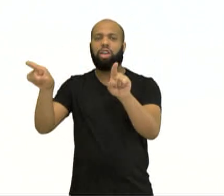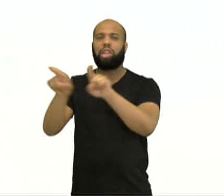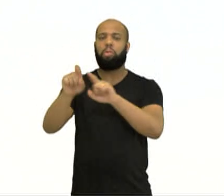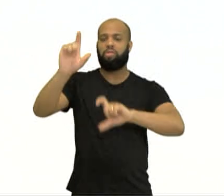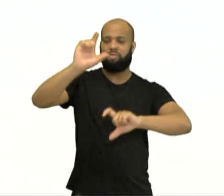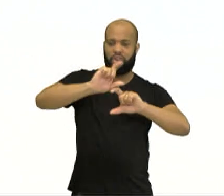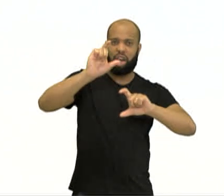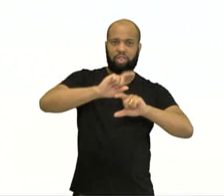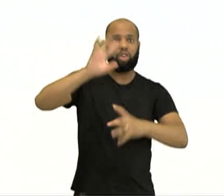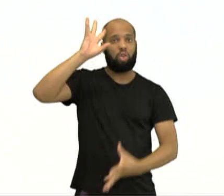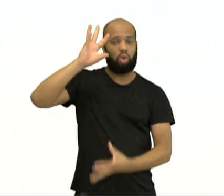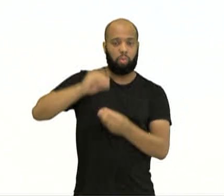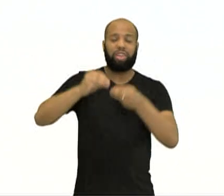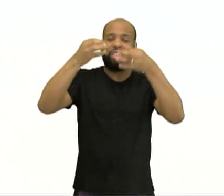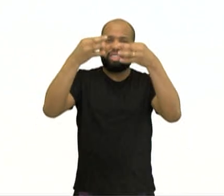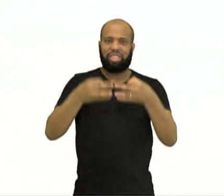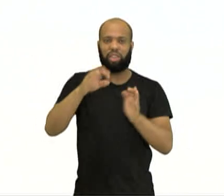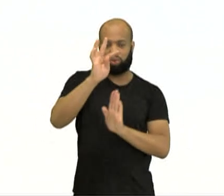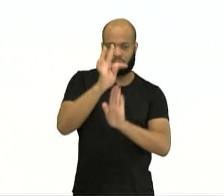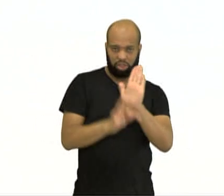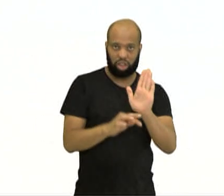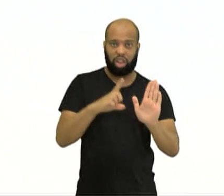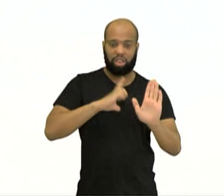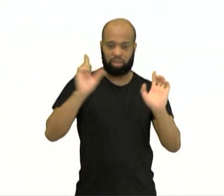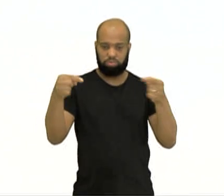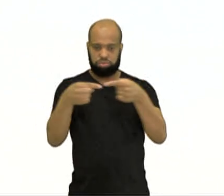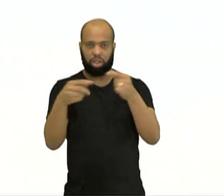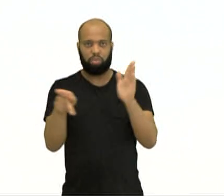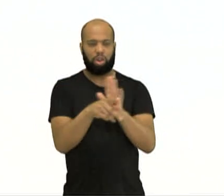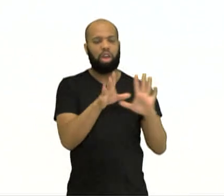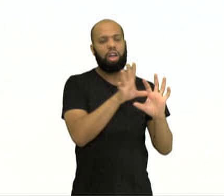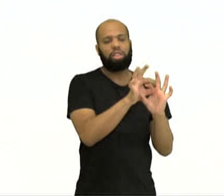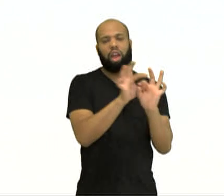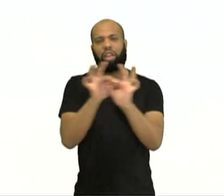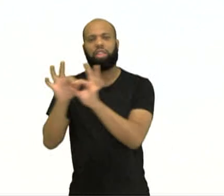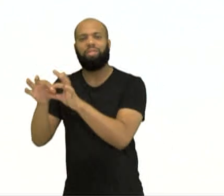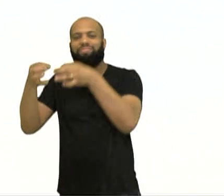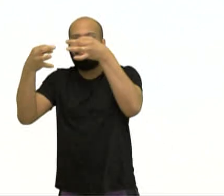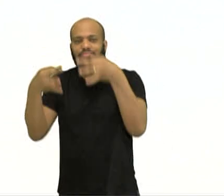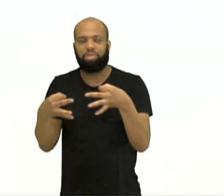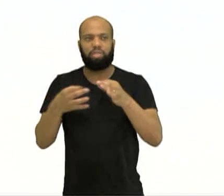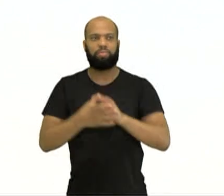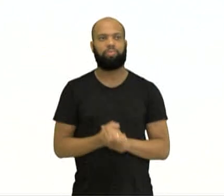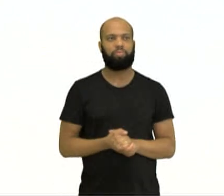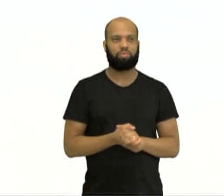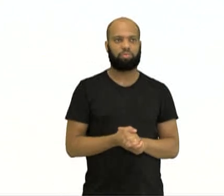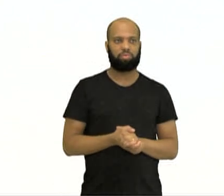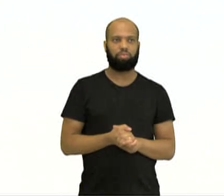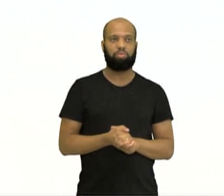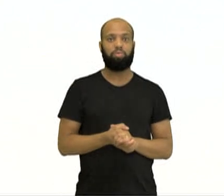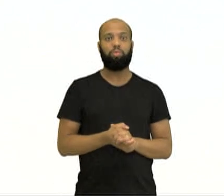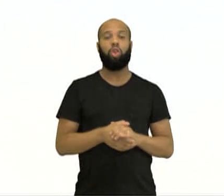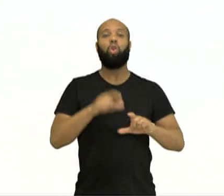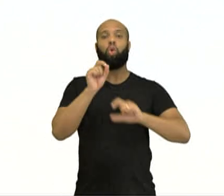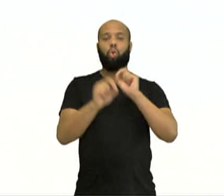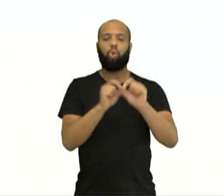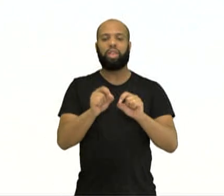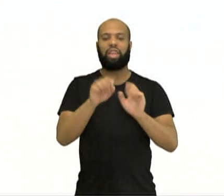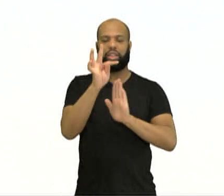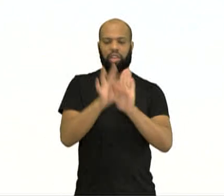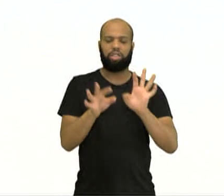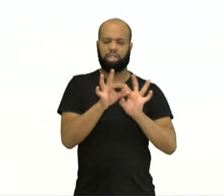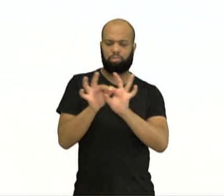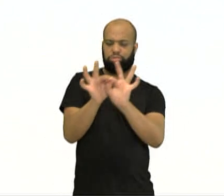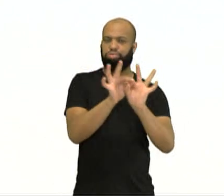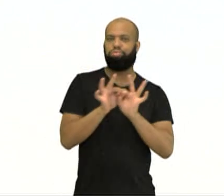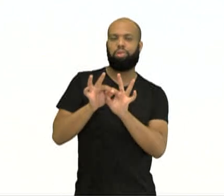constitui para a compreensão do texto e diz respeito à coerência e coesão. Olha o que eu acabei de falar. Coerência é o que dá unidade ao texto, confere a ele